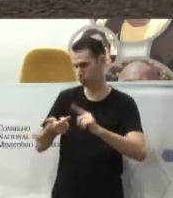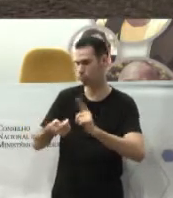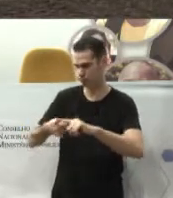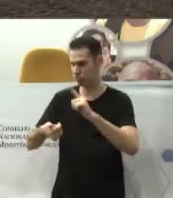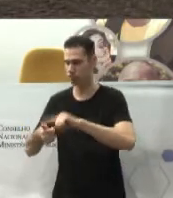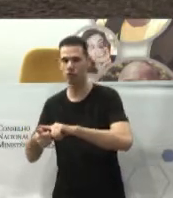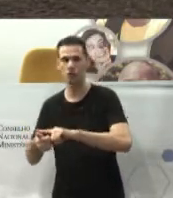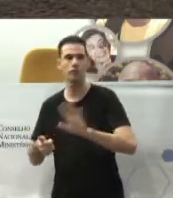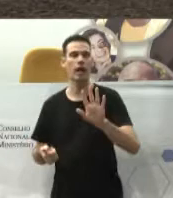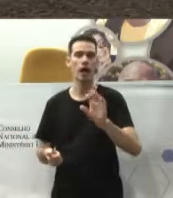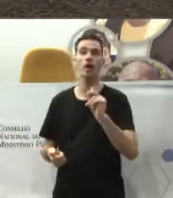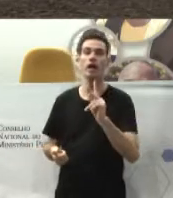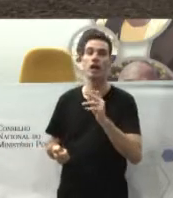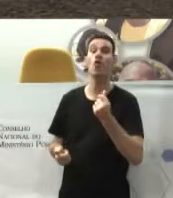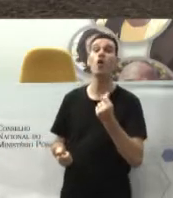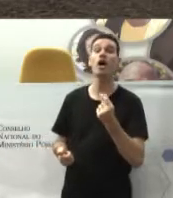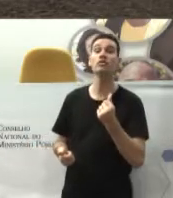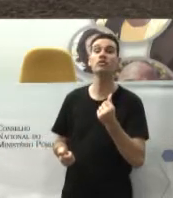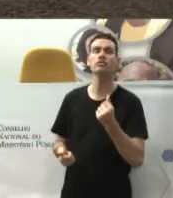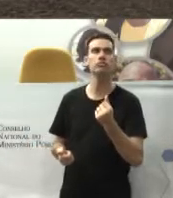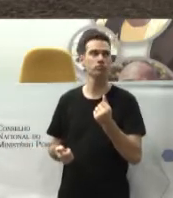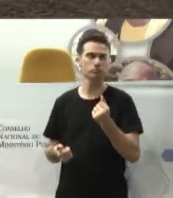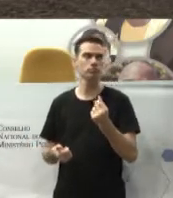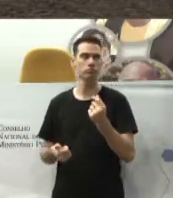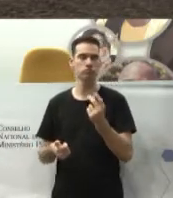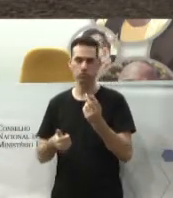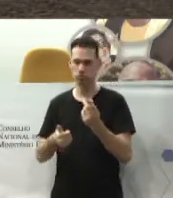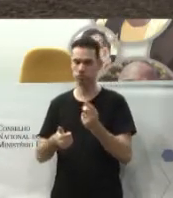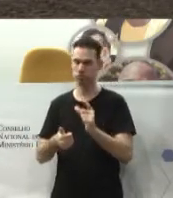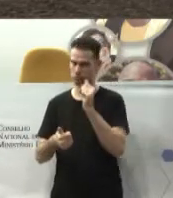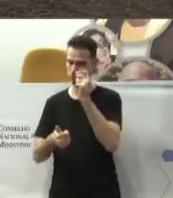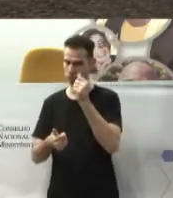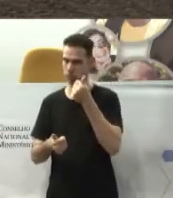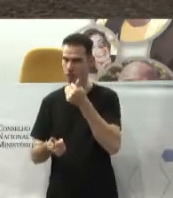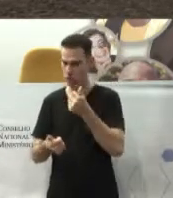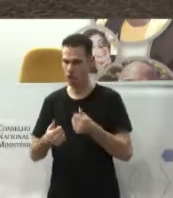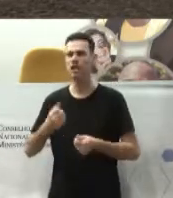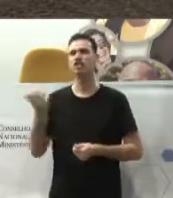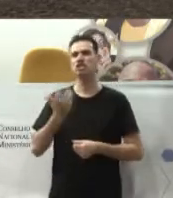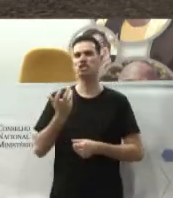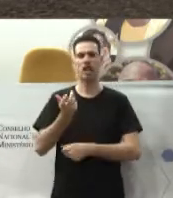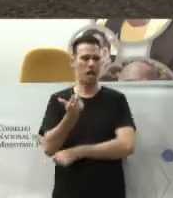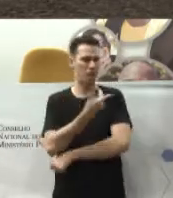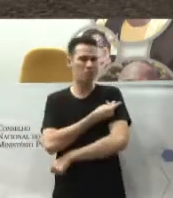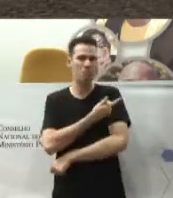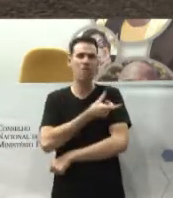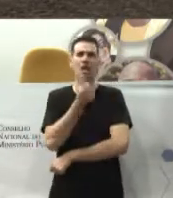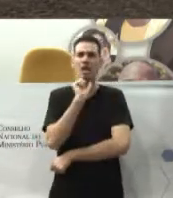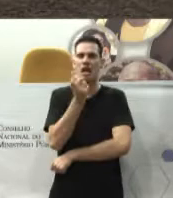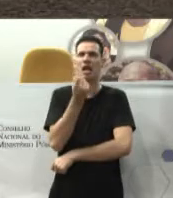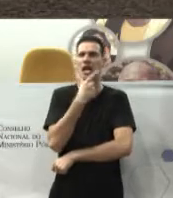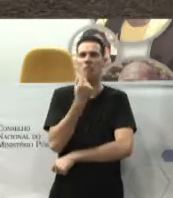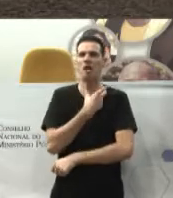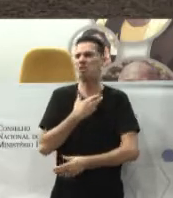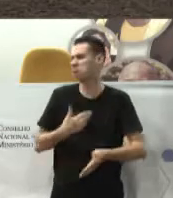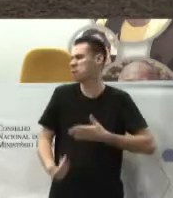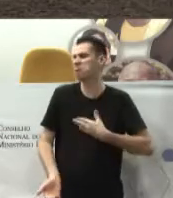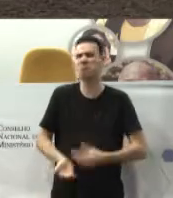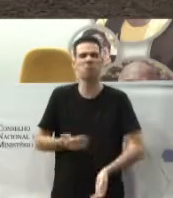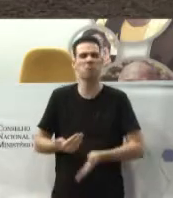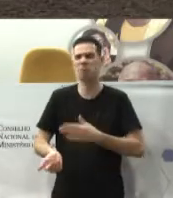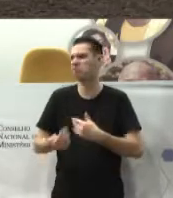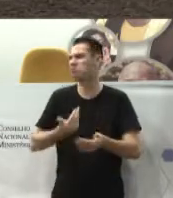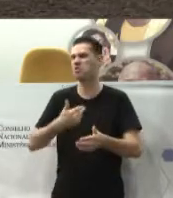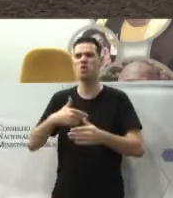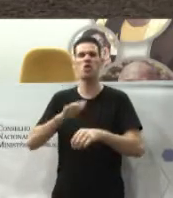Ótimo. Quanto custa isso? Isso custa isso aqui. Então, nós queremos remédio para todas as doenças extraordinárias, não interessa quanto eles